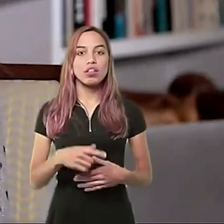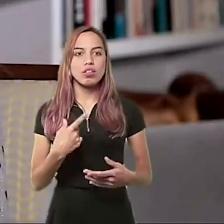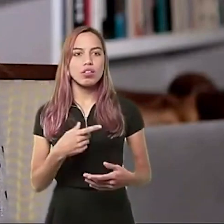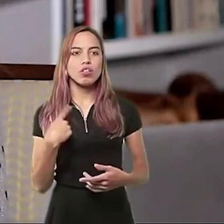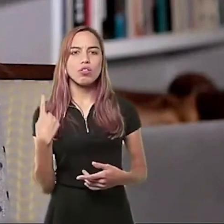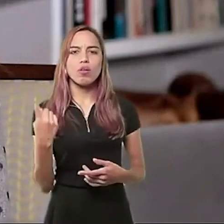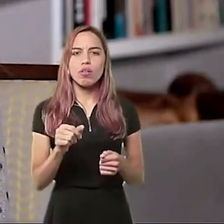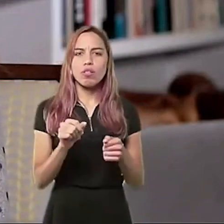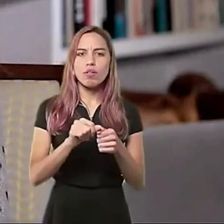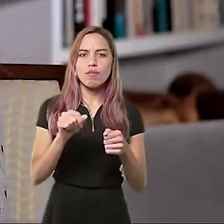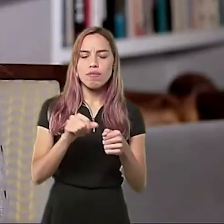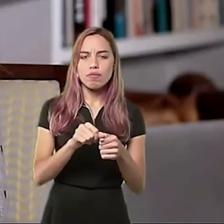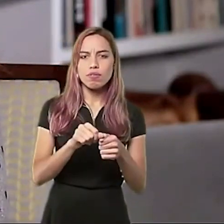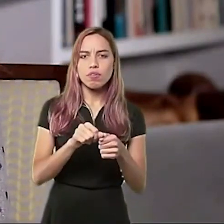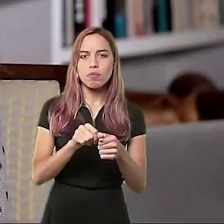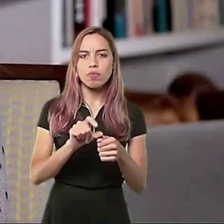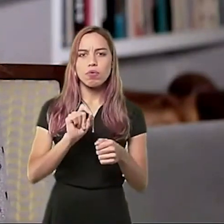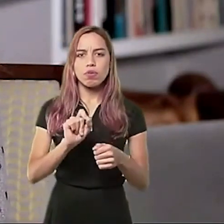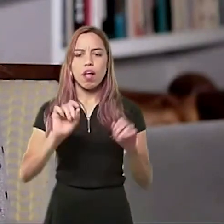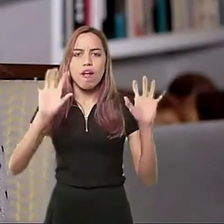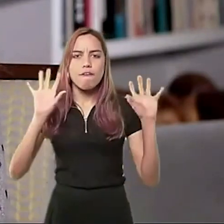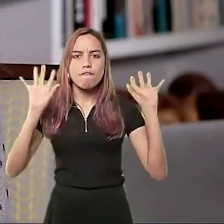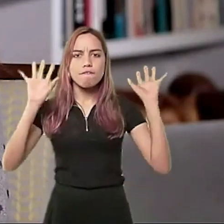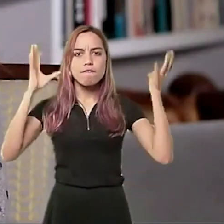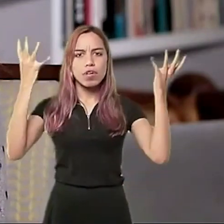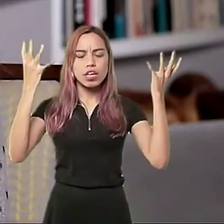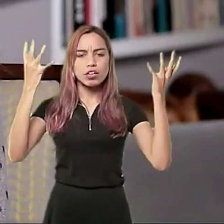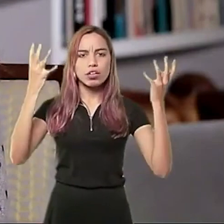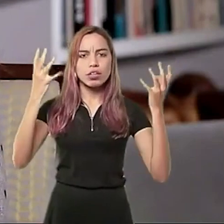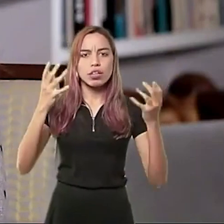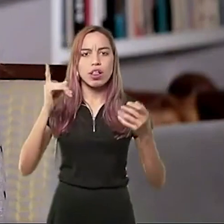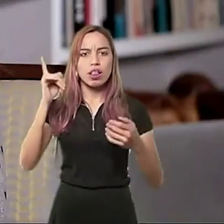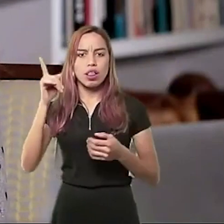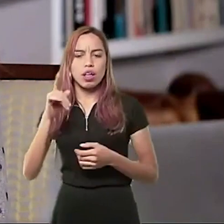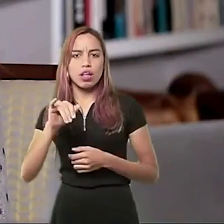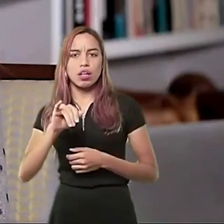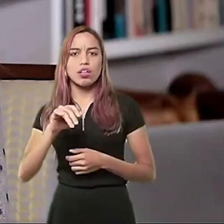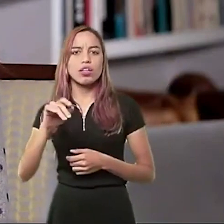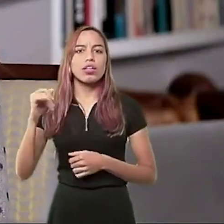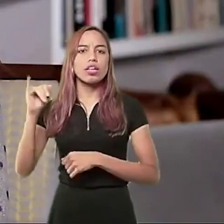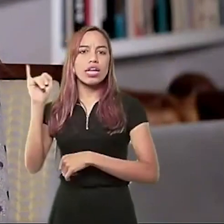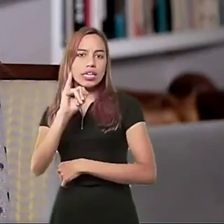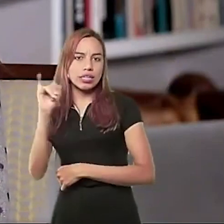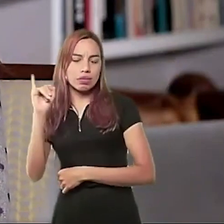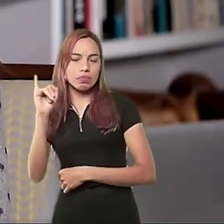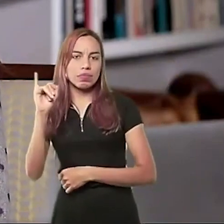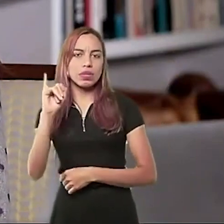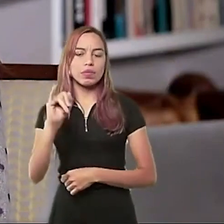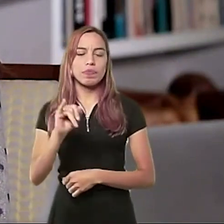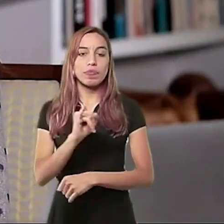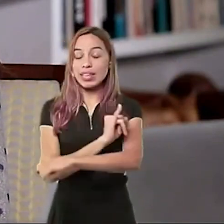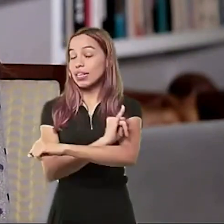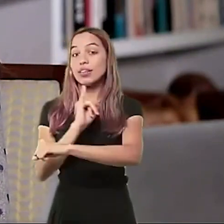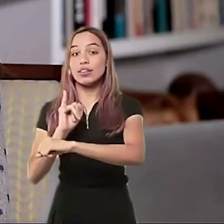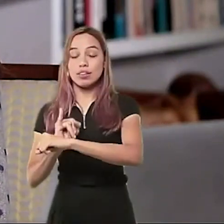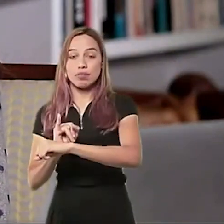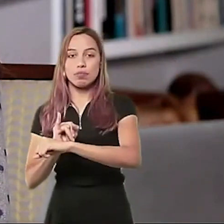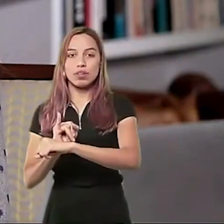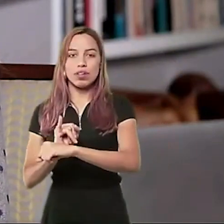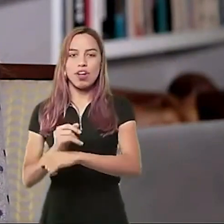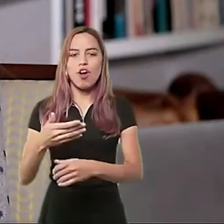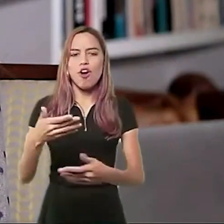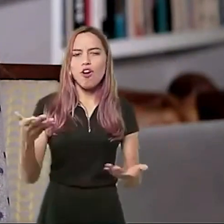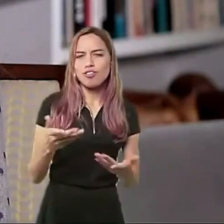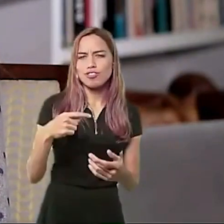FLI Itabira, um Festival Literário de Itabira, que está em sua primeira edição. Hoje a gente tem a